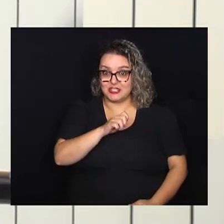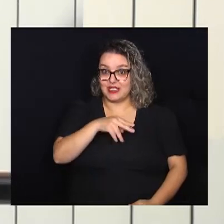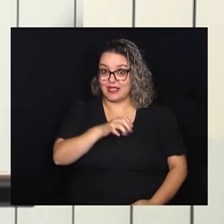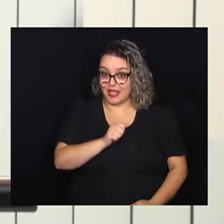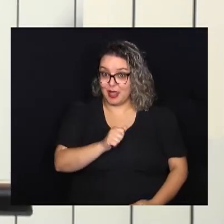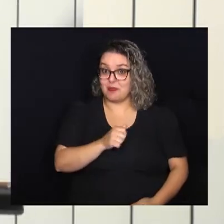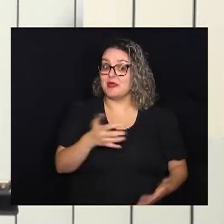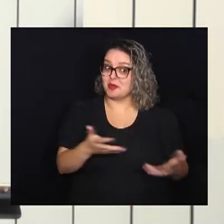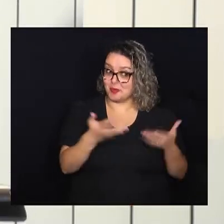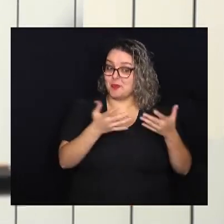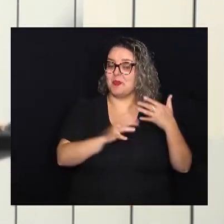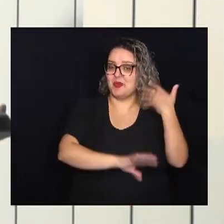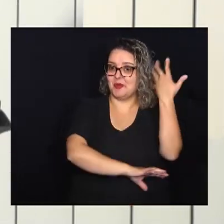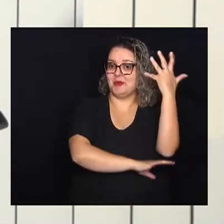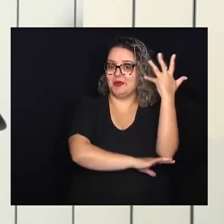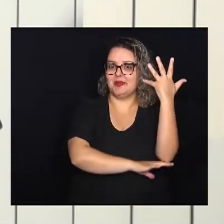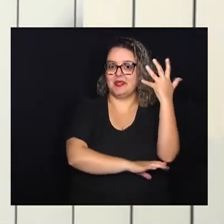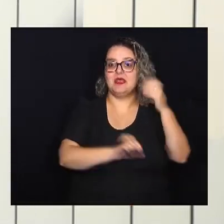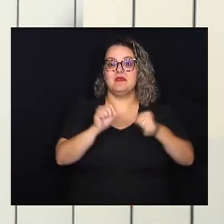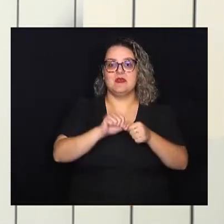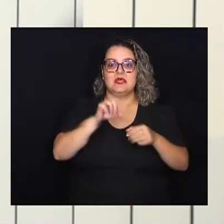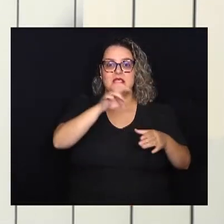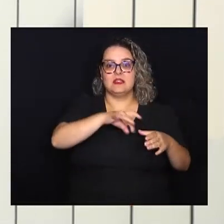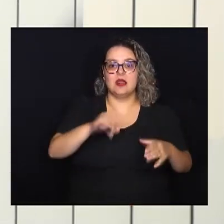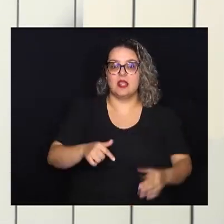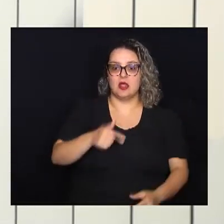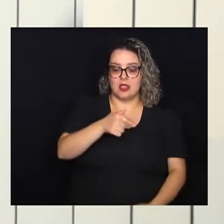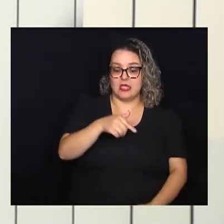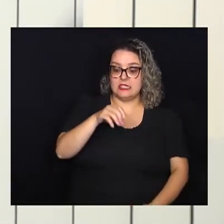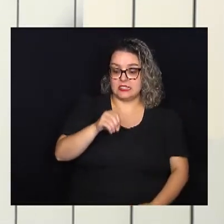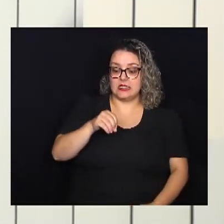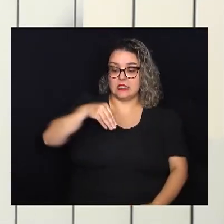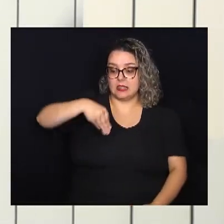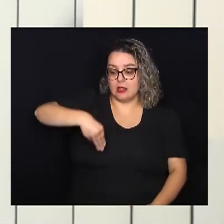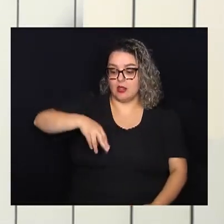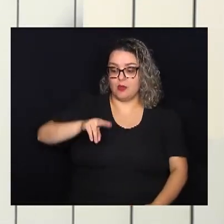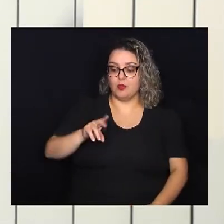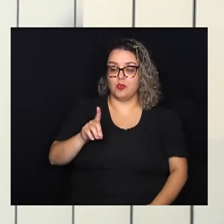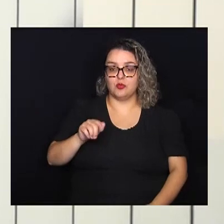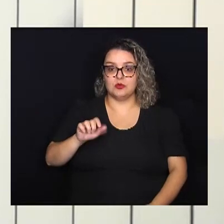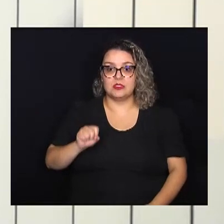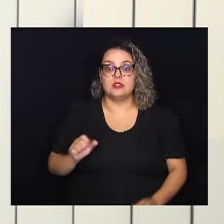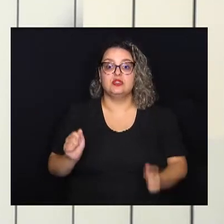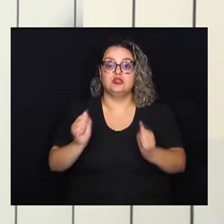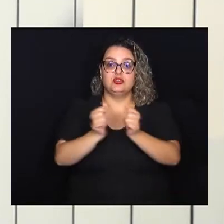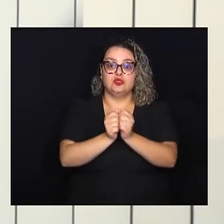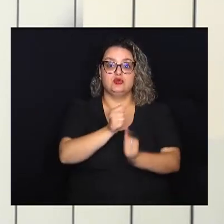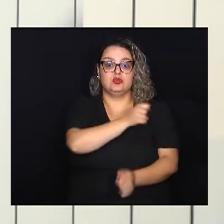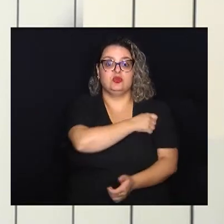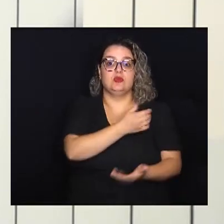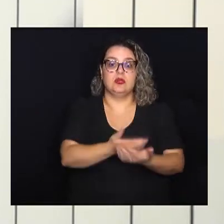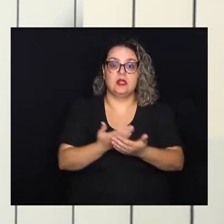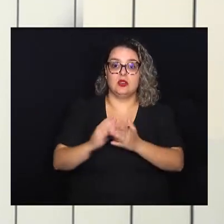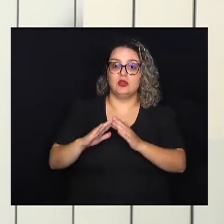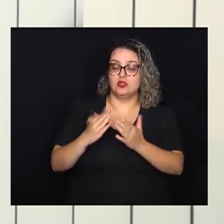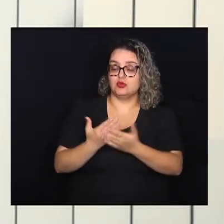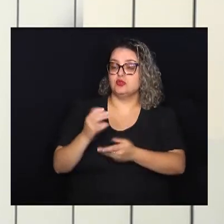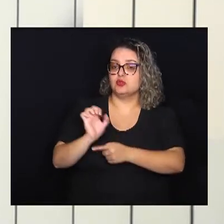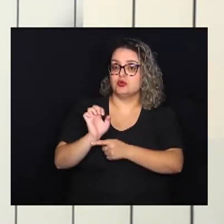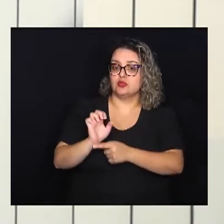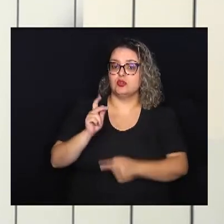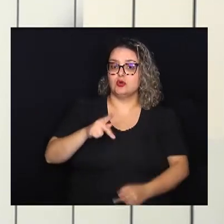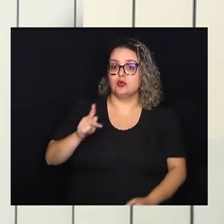fizeram o plantio de 70 mudas em conjunto com os alunos da Escola Estadual Professor